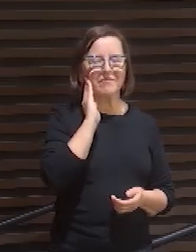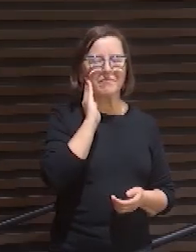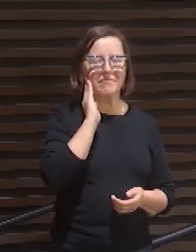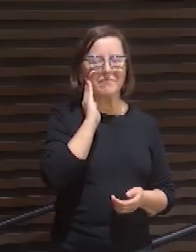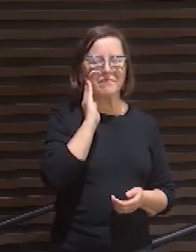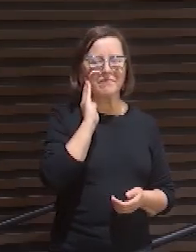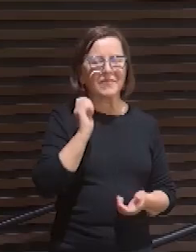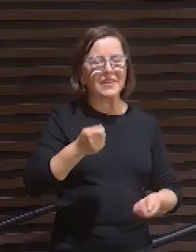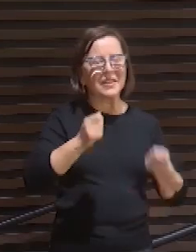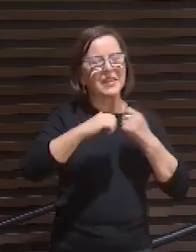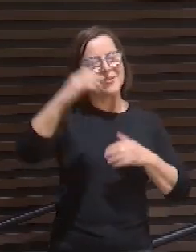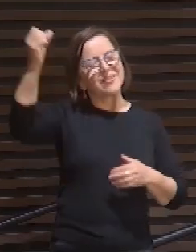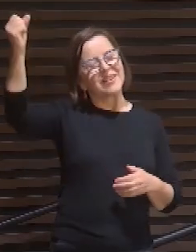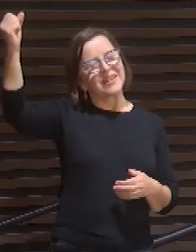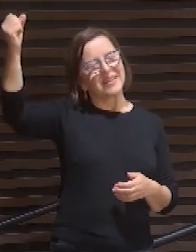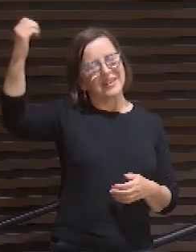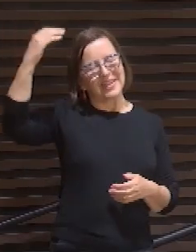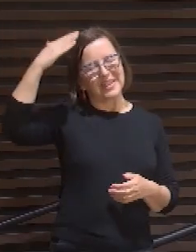dá-nos a graça de